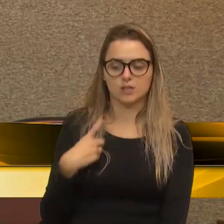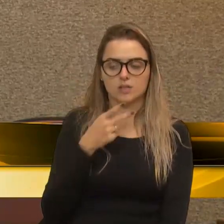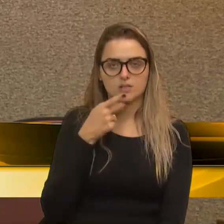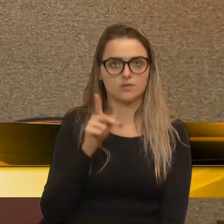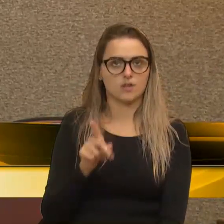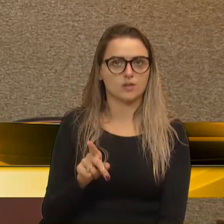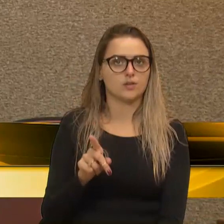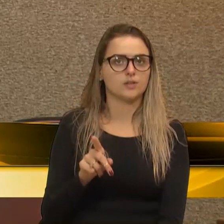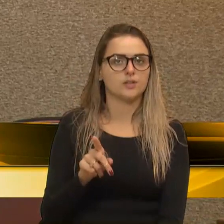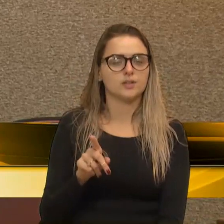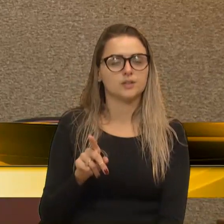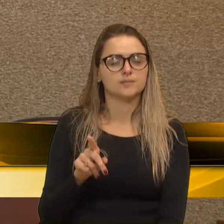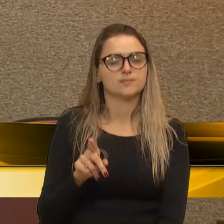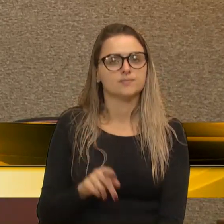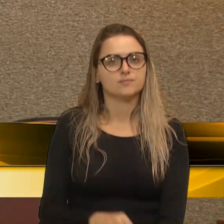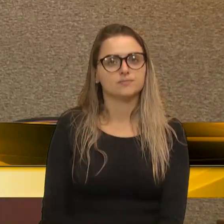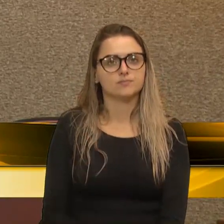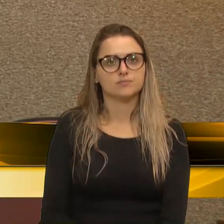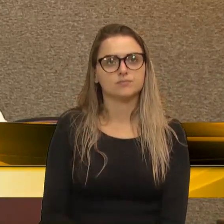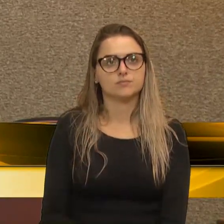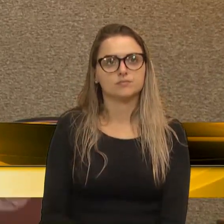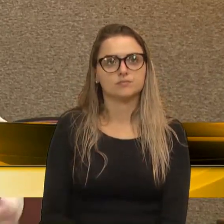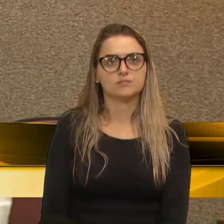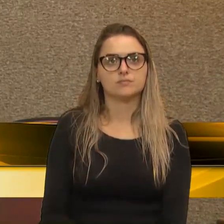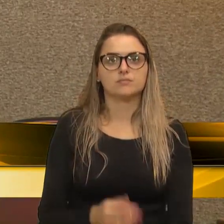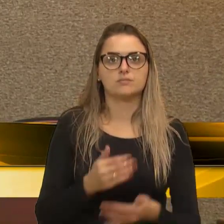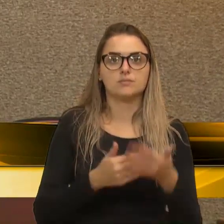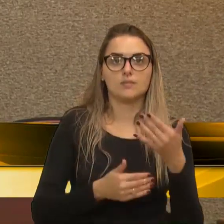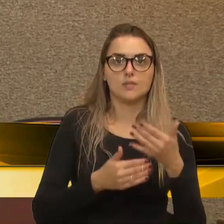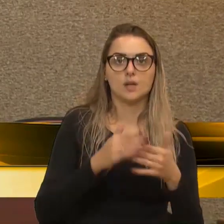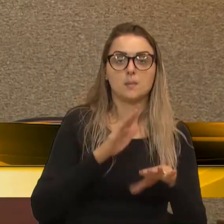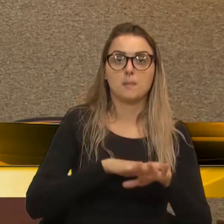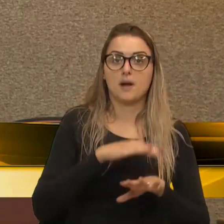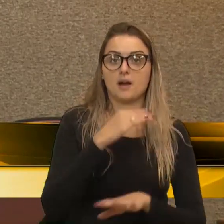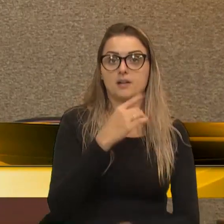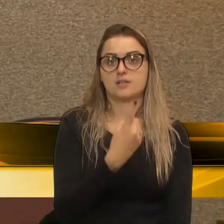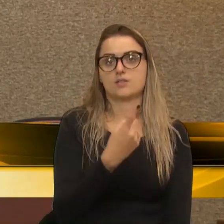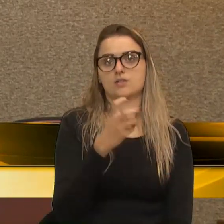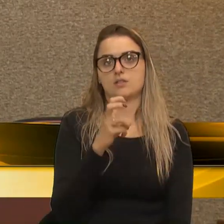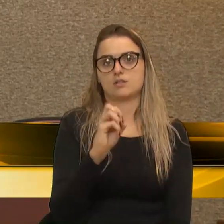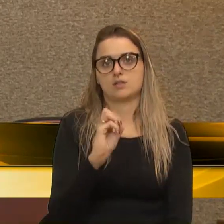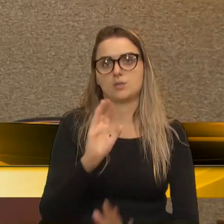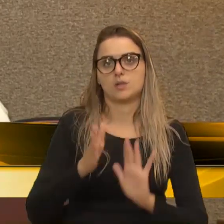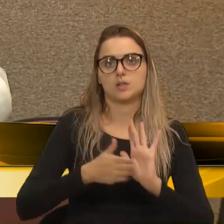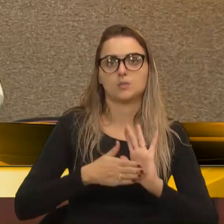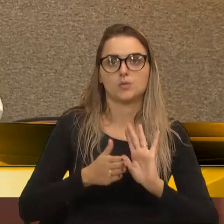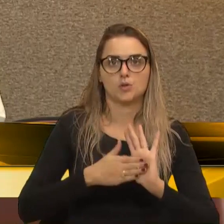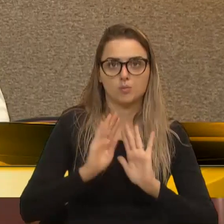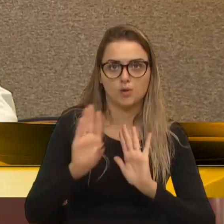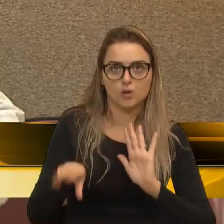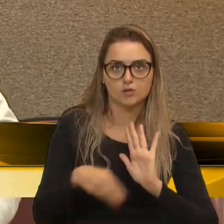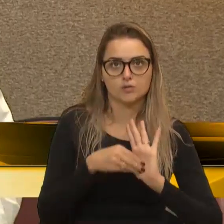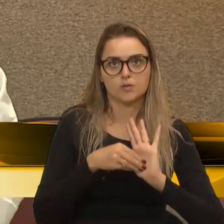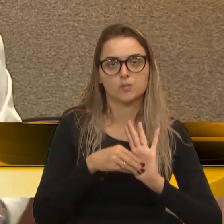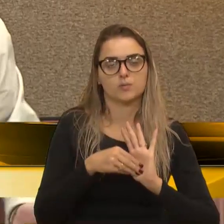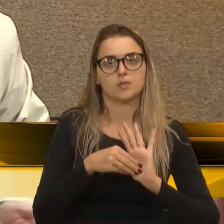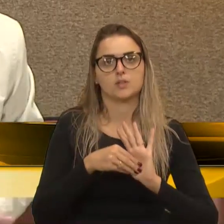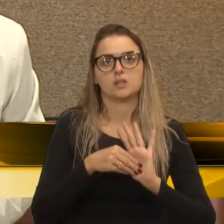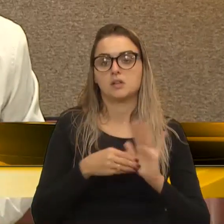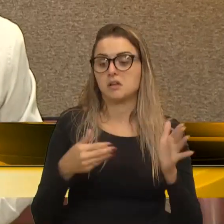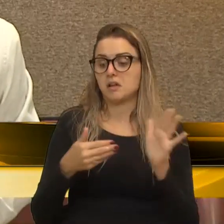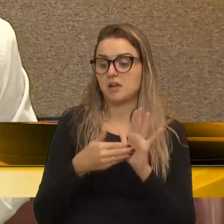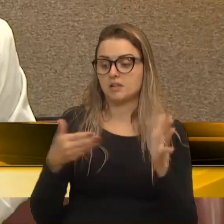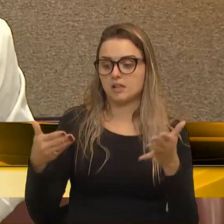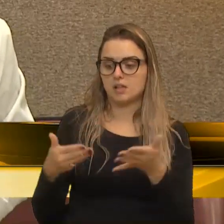relatou, e destas mais de 150 propostas, até hoje,